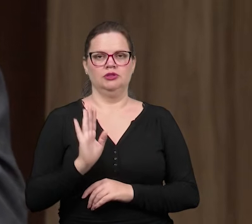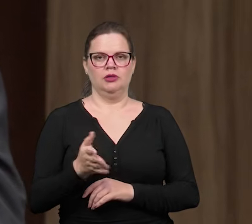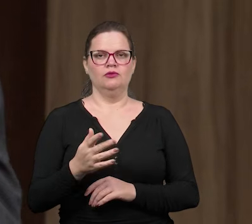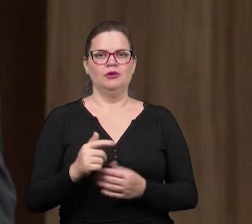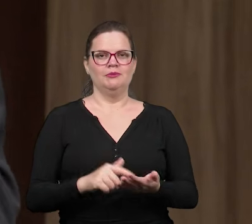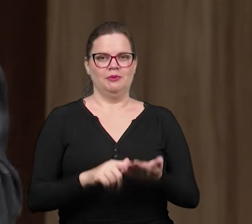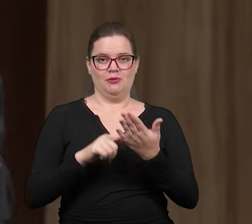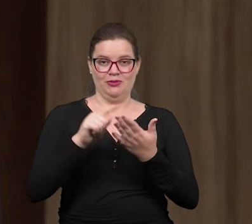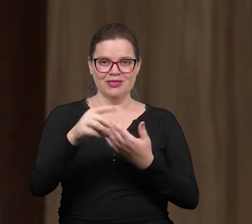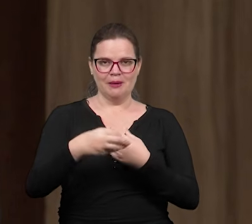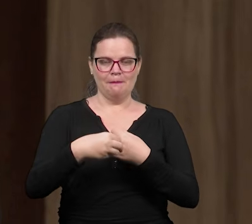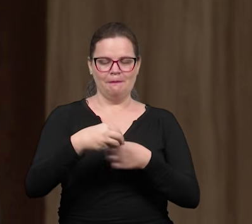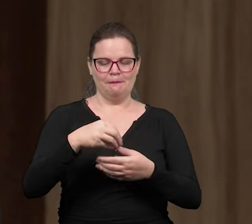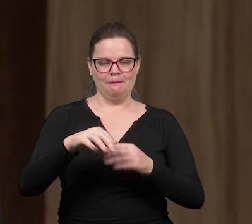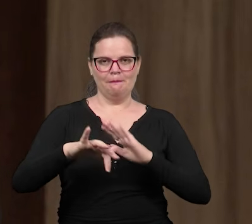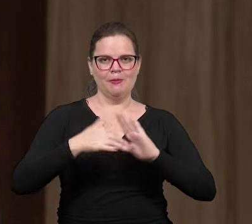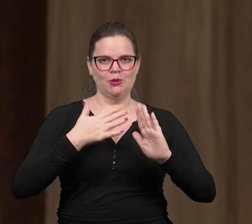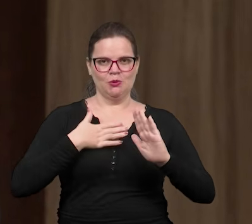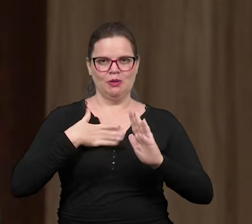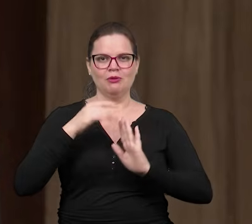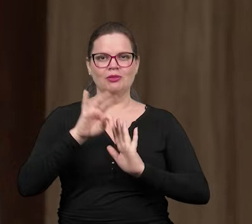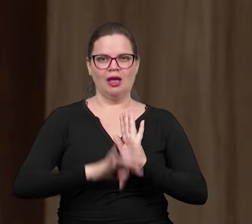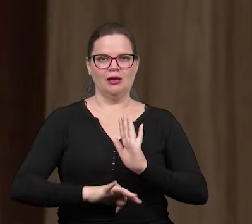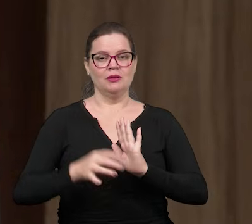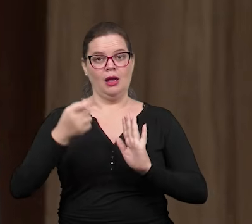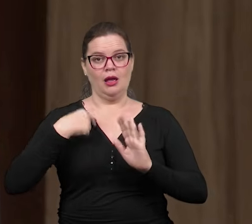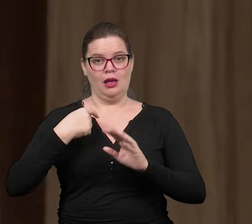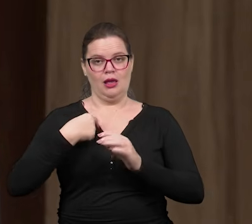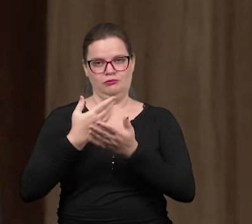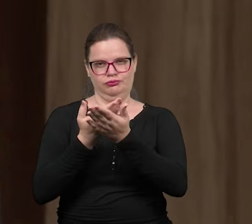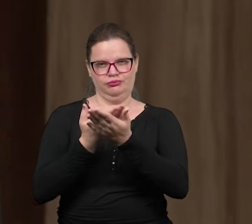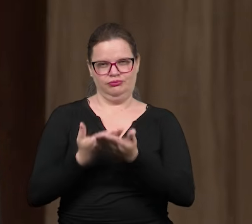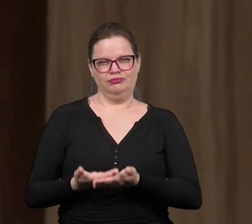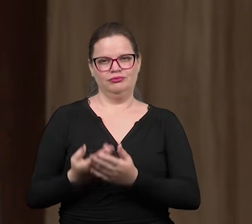apresentado esse texto, eu até procurei